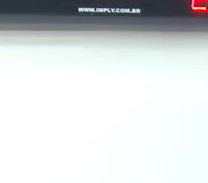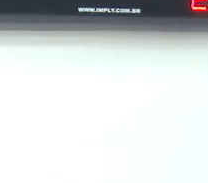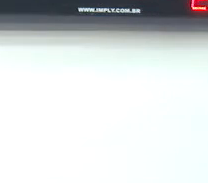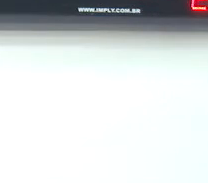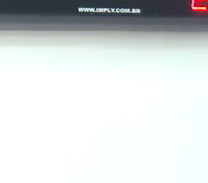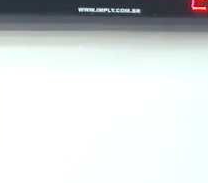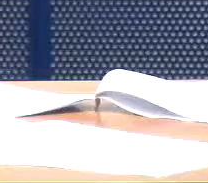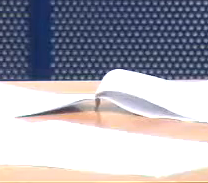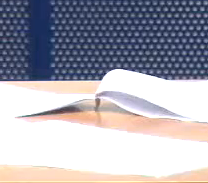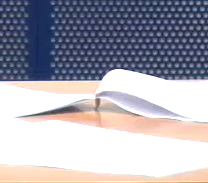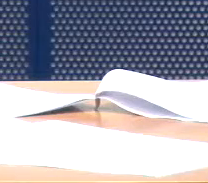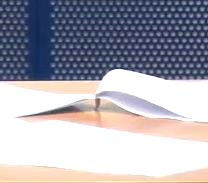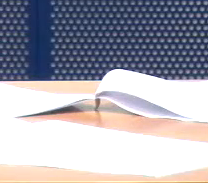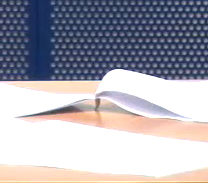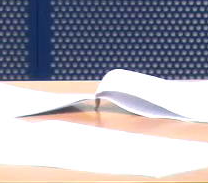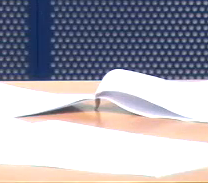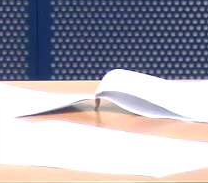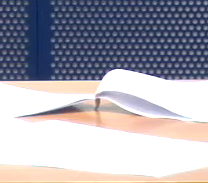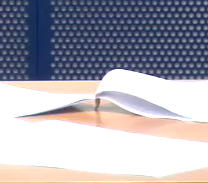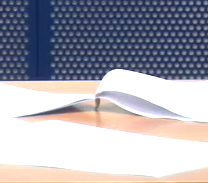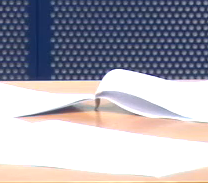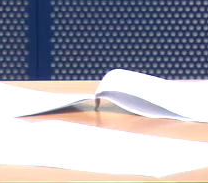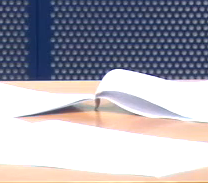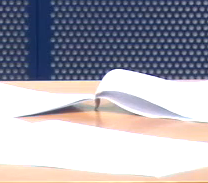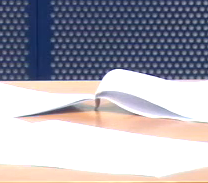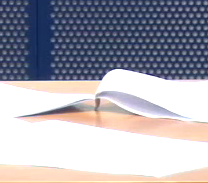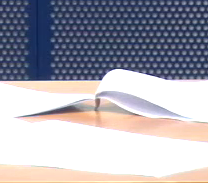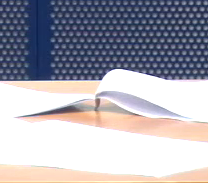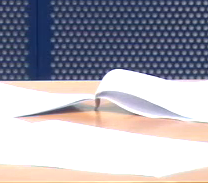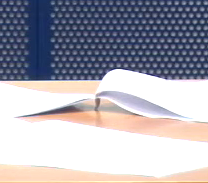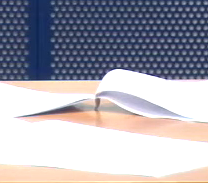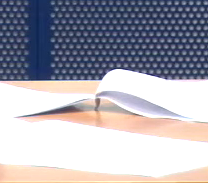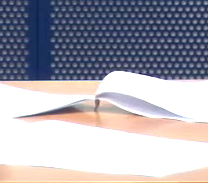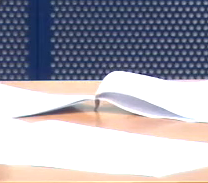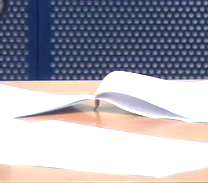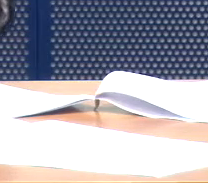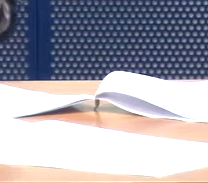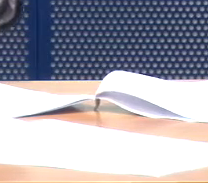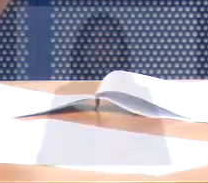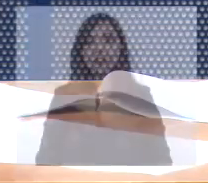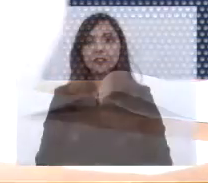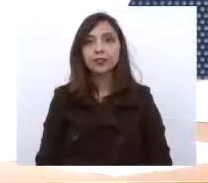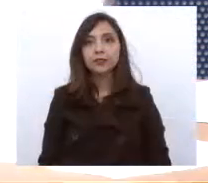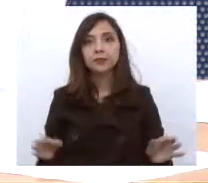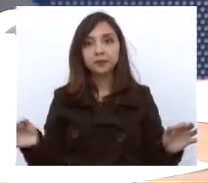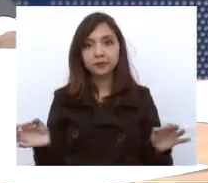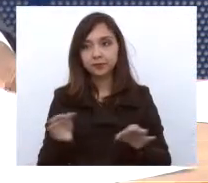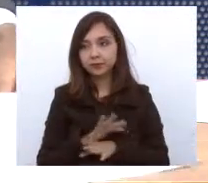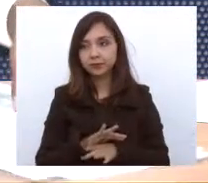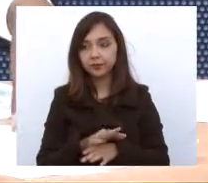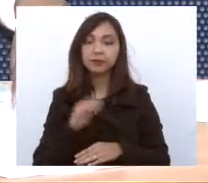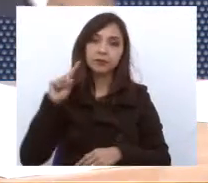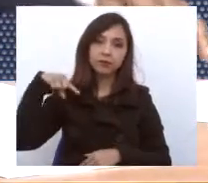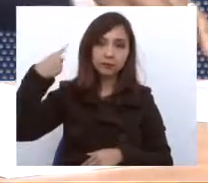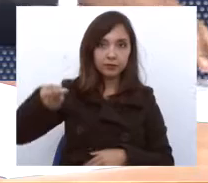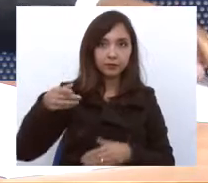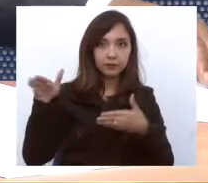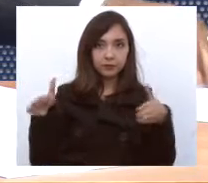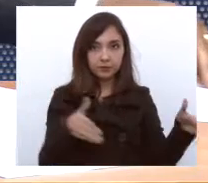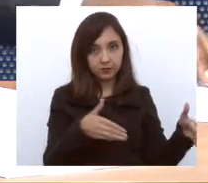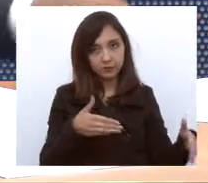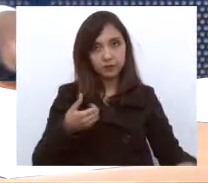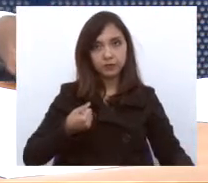Vereador Guti, vota sim. Encerrada a votação, aprovado para a ordem do dia da próxima sessão. Do